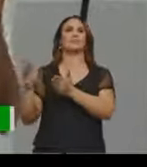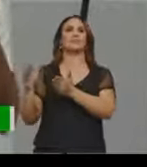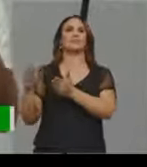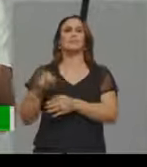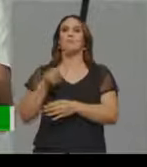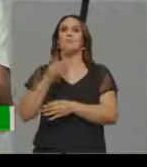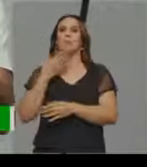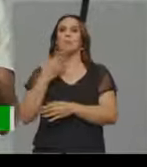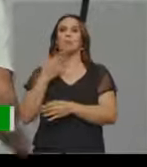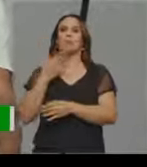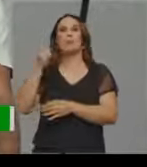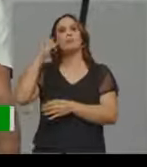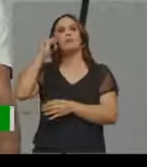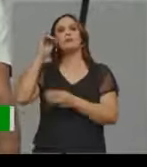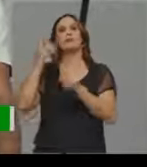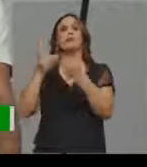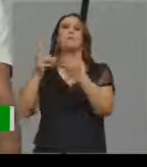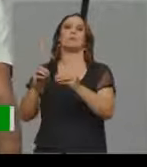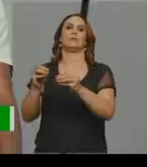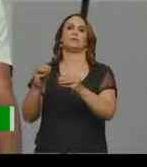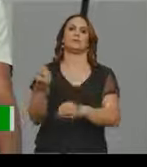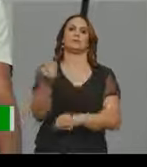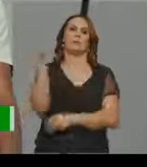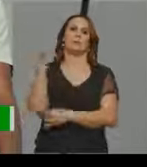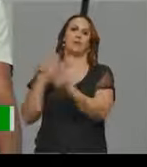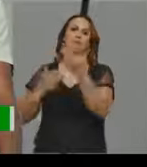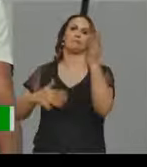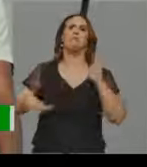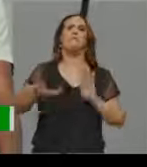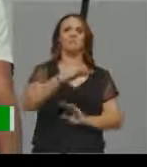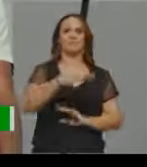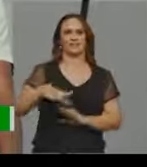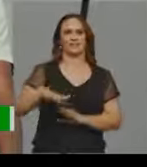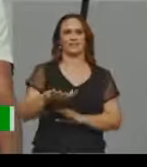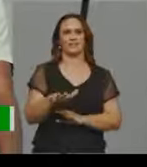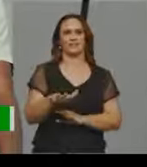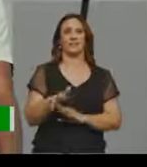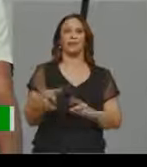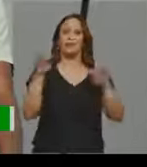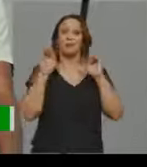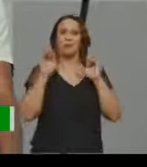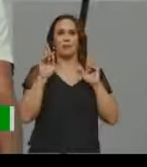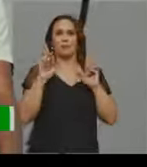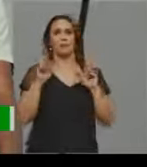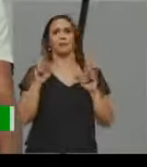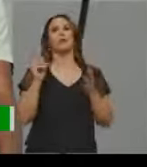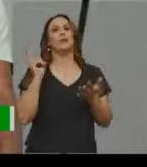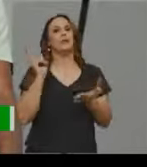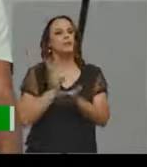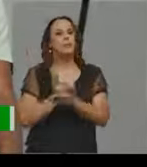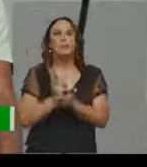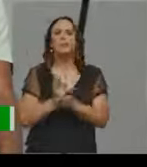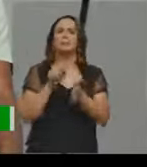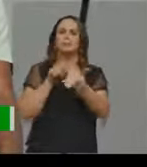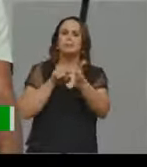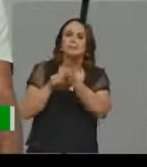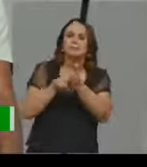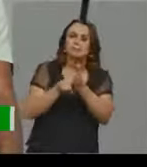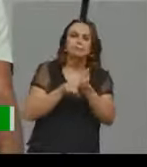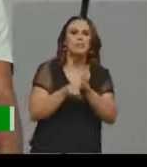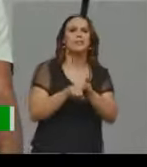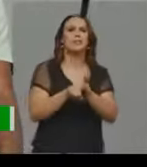o que a gente tem buscado, né? E é o que eu espero que a ciência continue buscando. Cada vez mais essa discussão fica mais clara e mais nítida